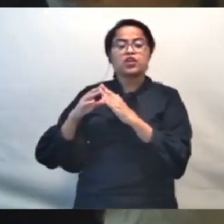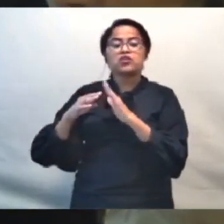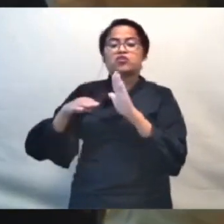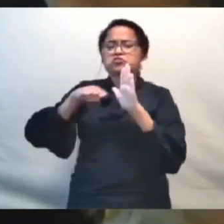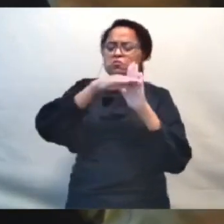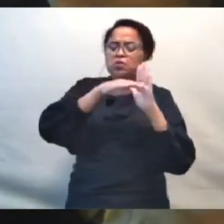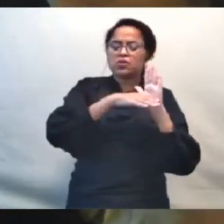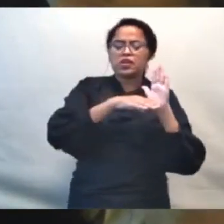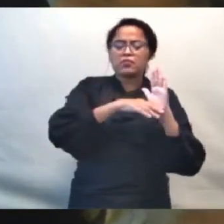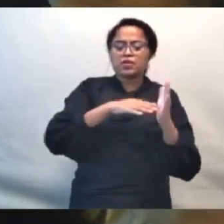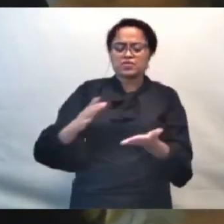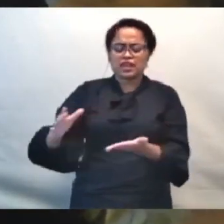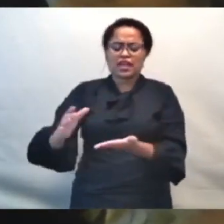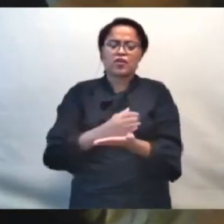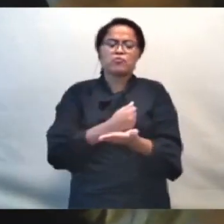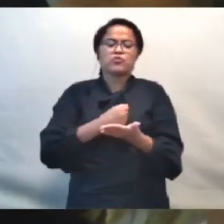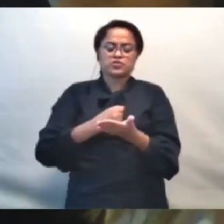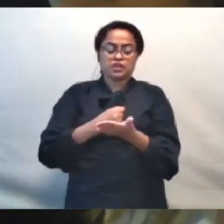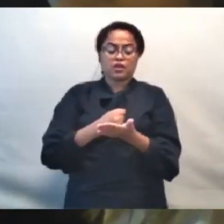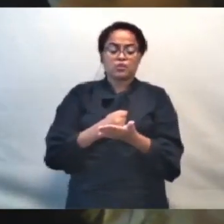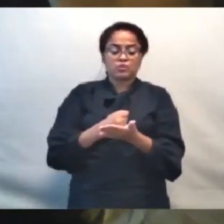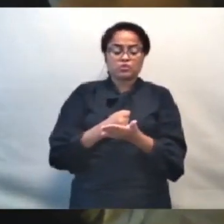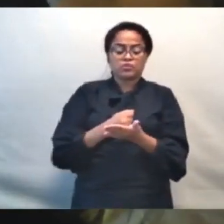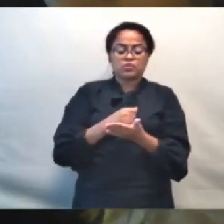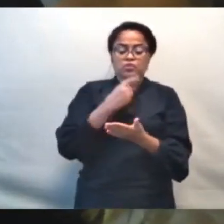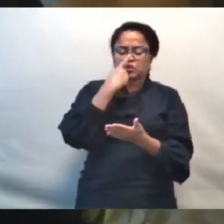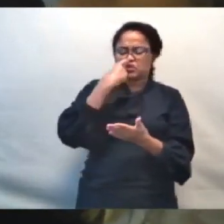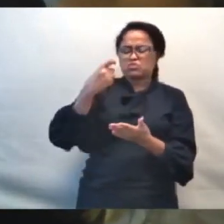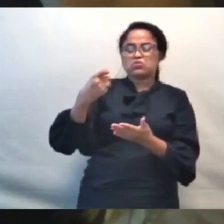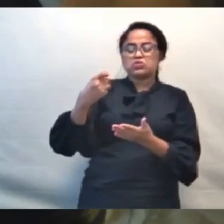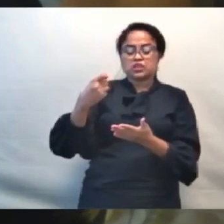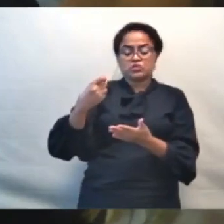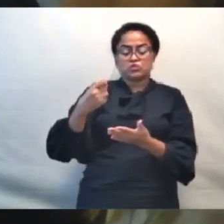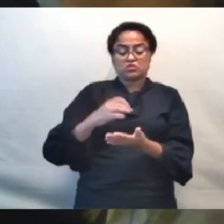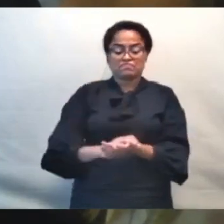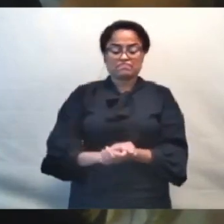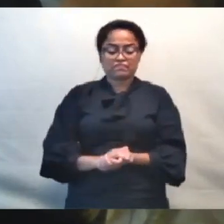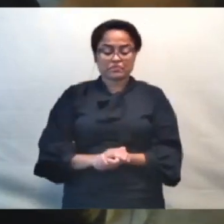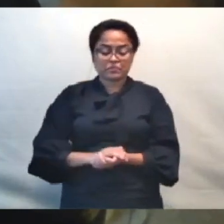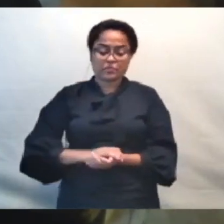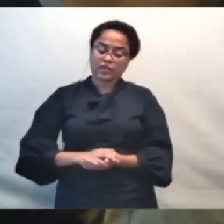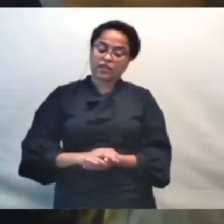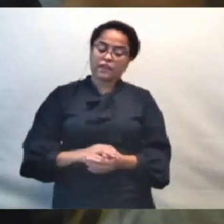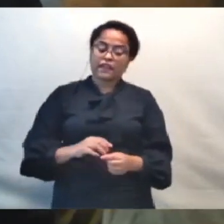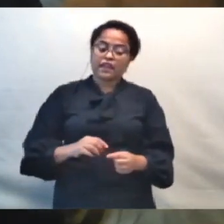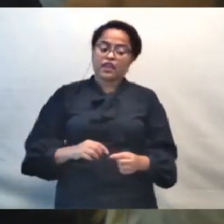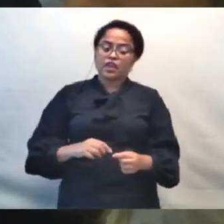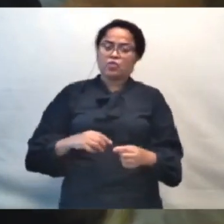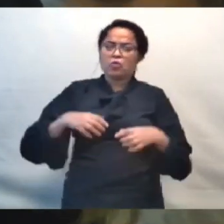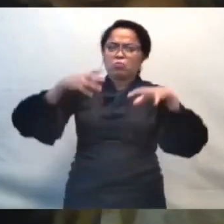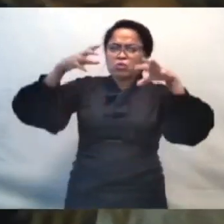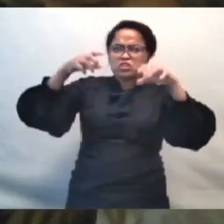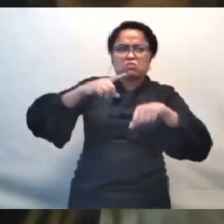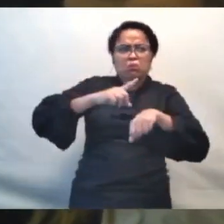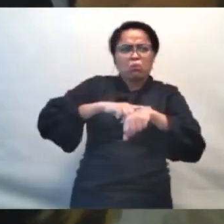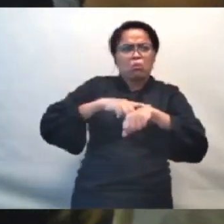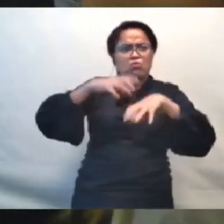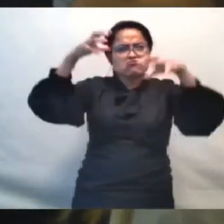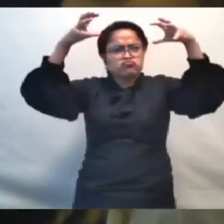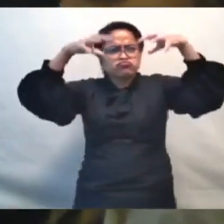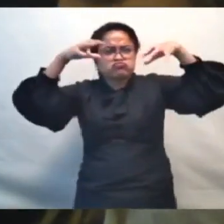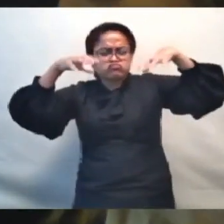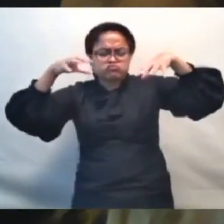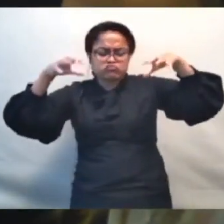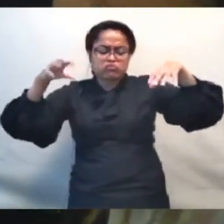isso. Por regional, os mutirões. Nesse período chuvoso, nós já fizemos 33 mutirões de dengue. Tá?